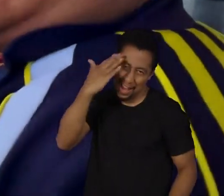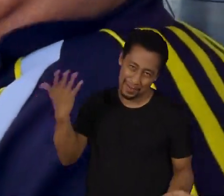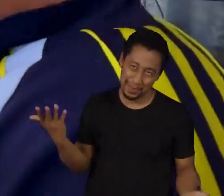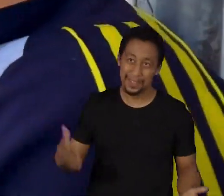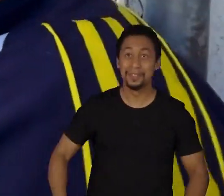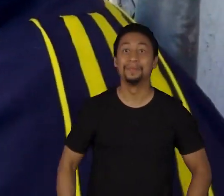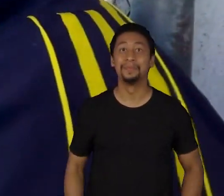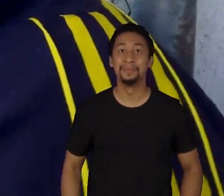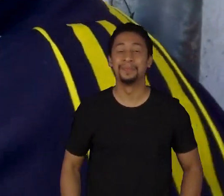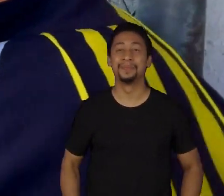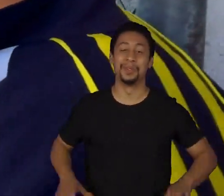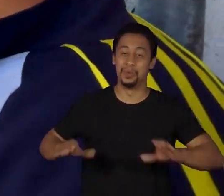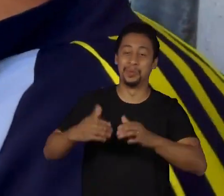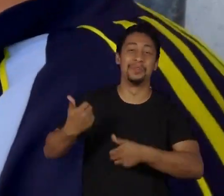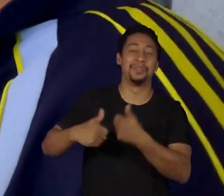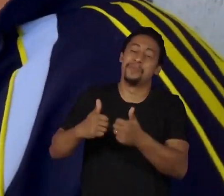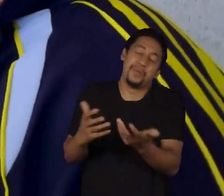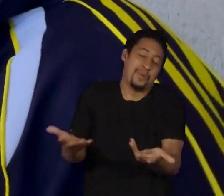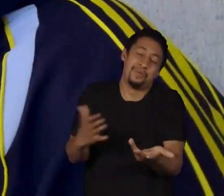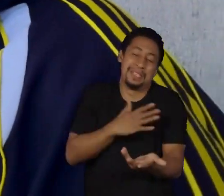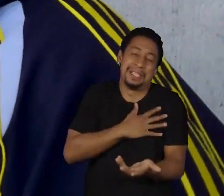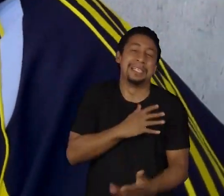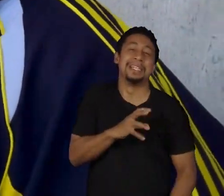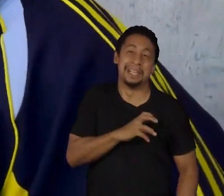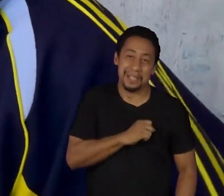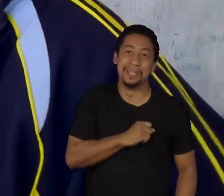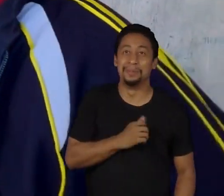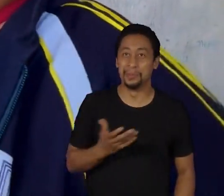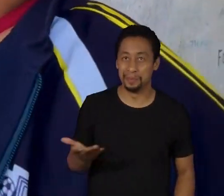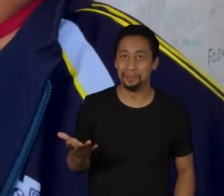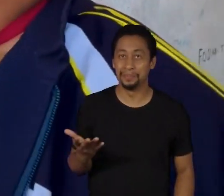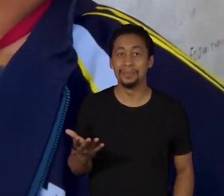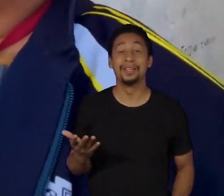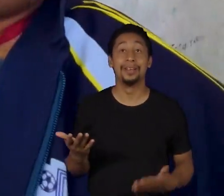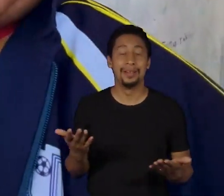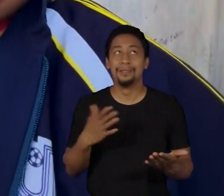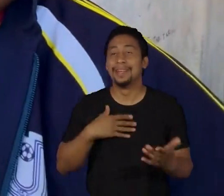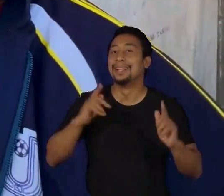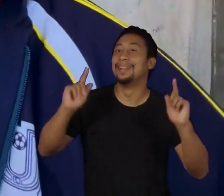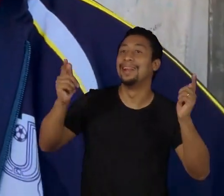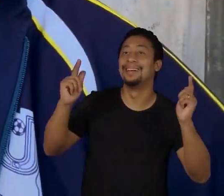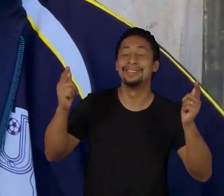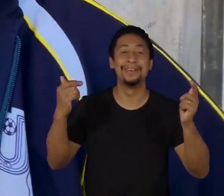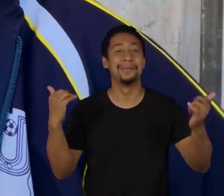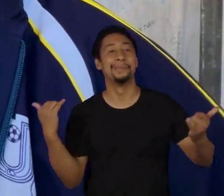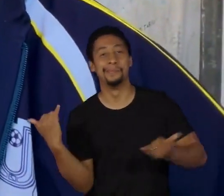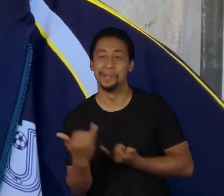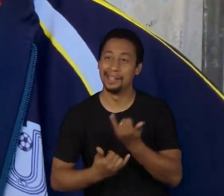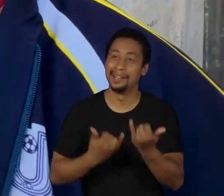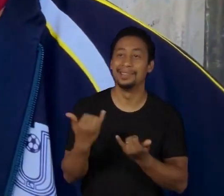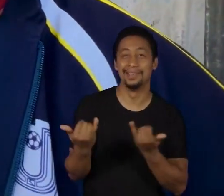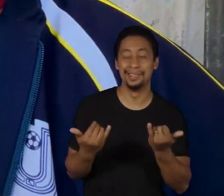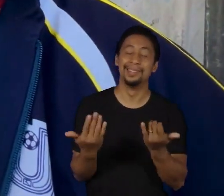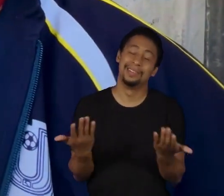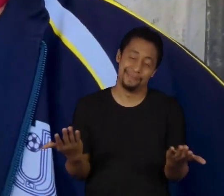é tudo, né? Aonde o lazer, né, da gente, da